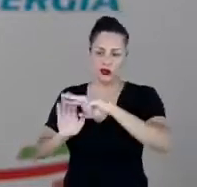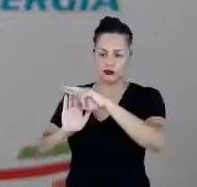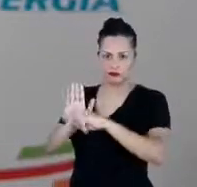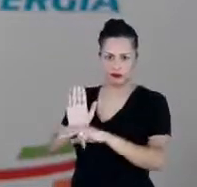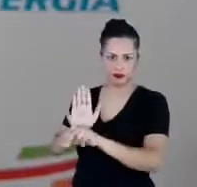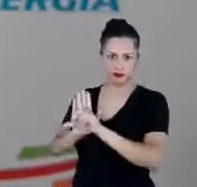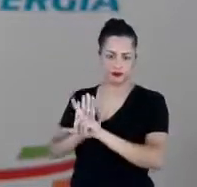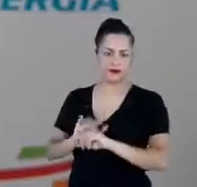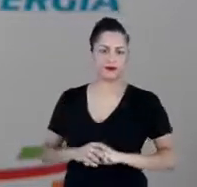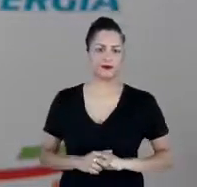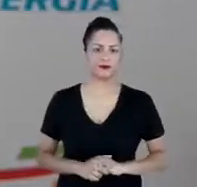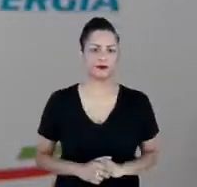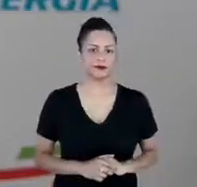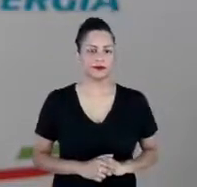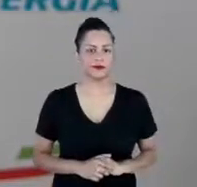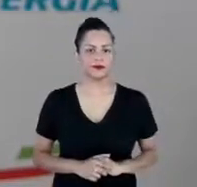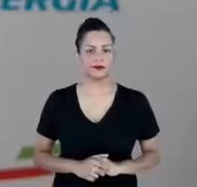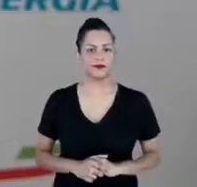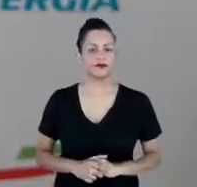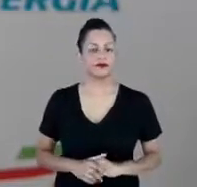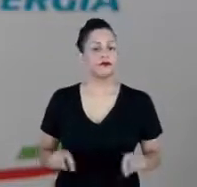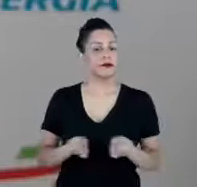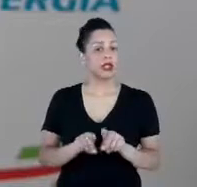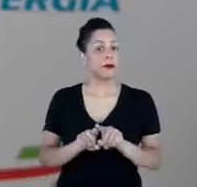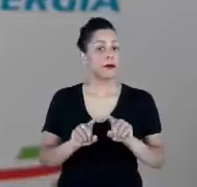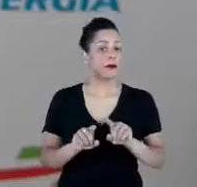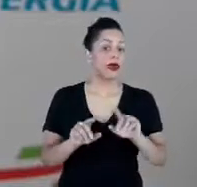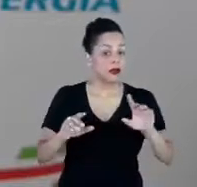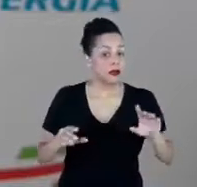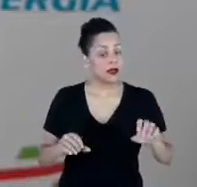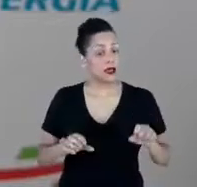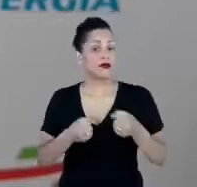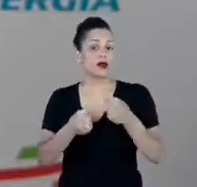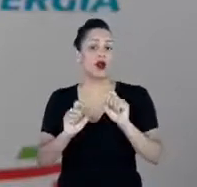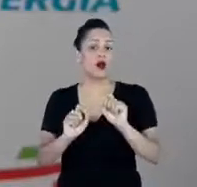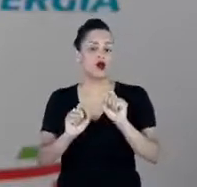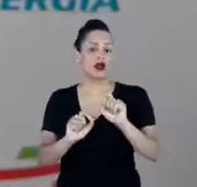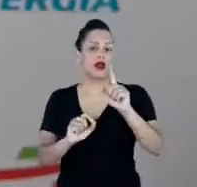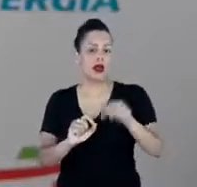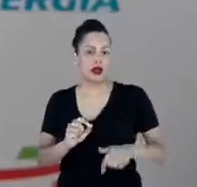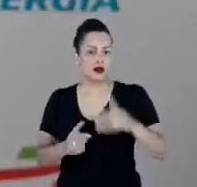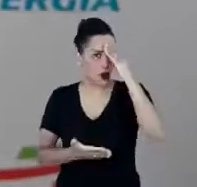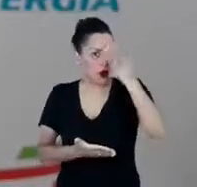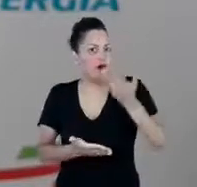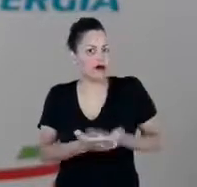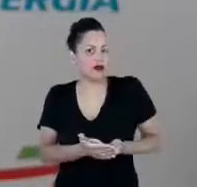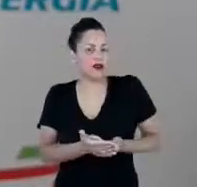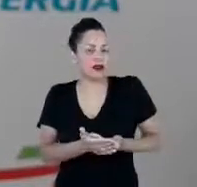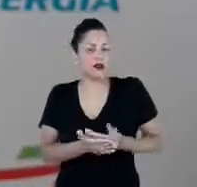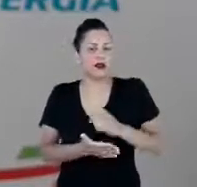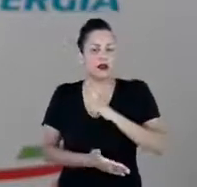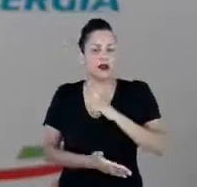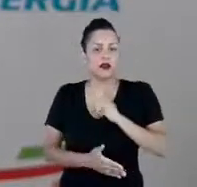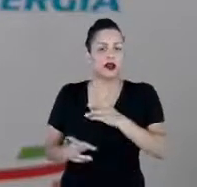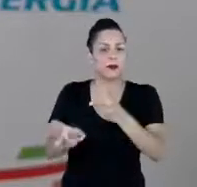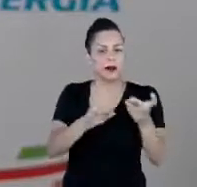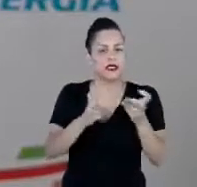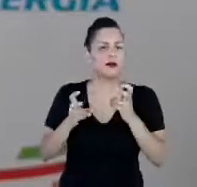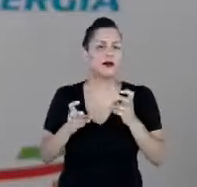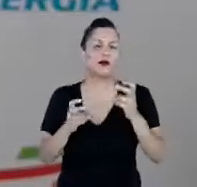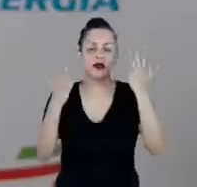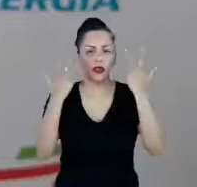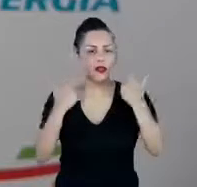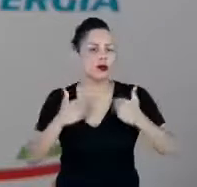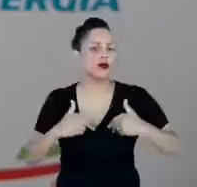Em ambos reforçaram o a confiança e percebemos o padrão de desenvolvimento do setor